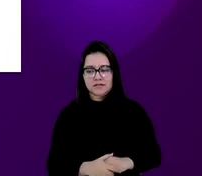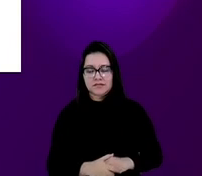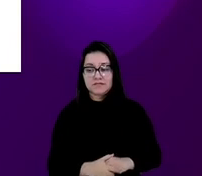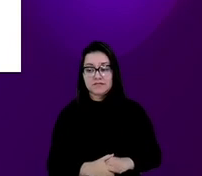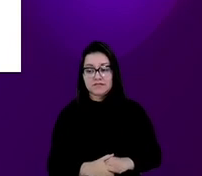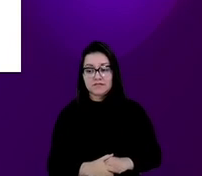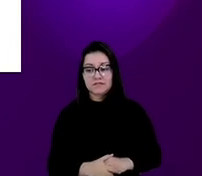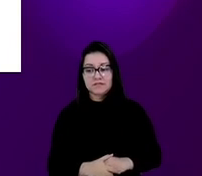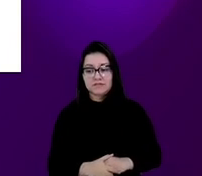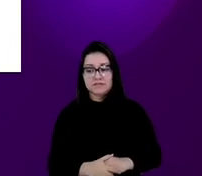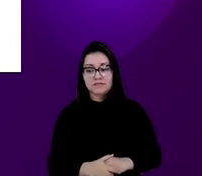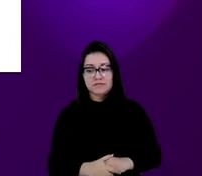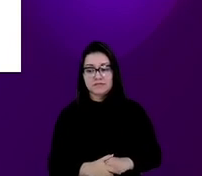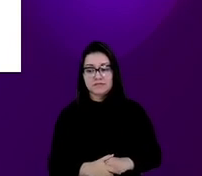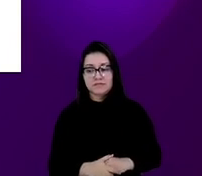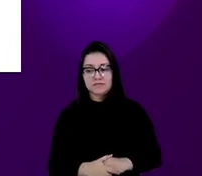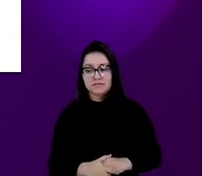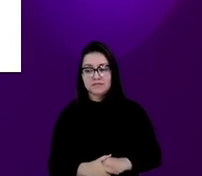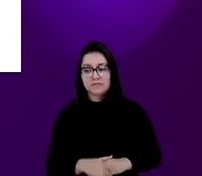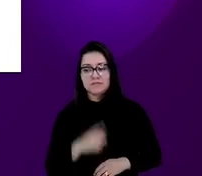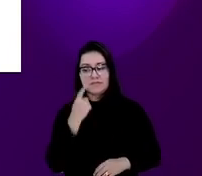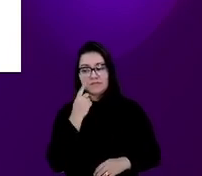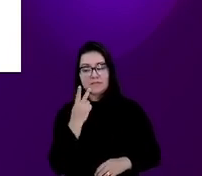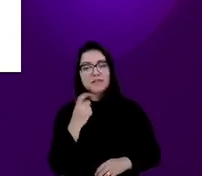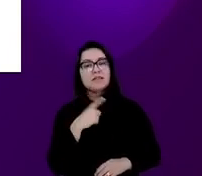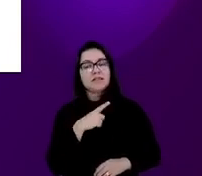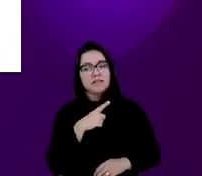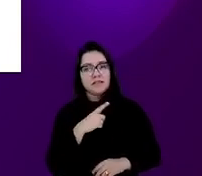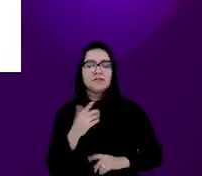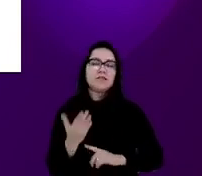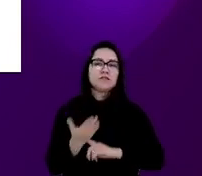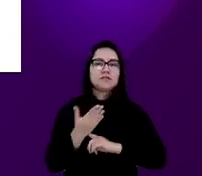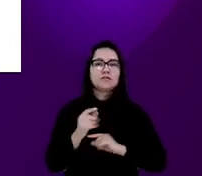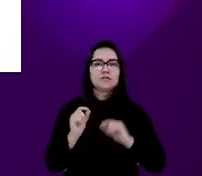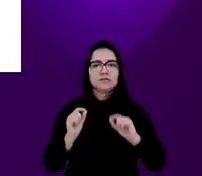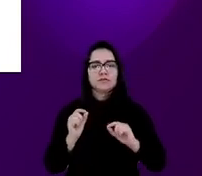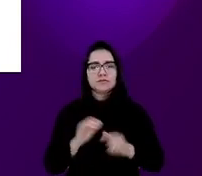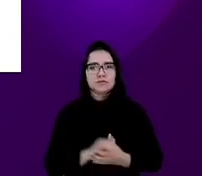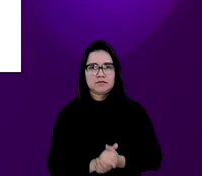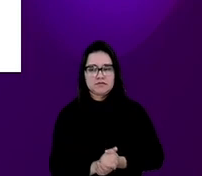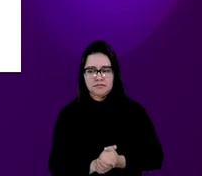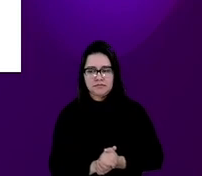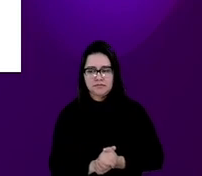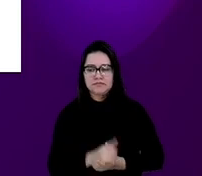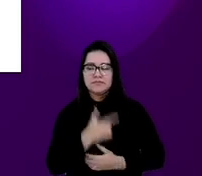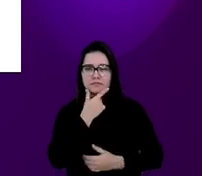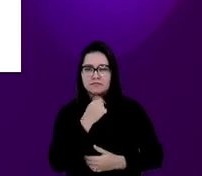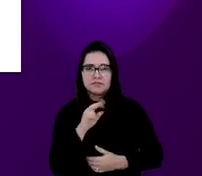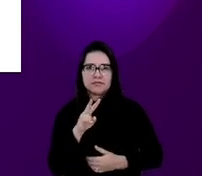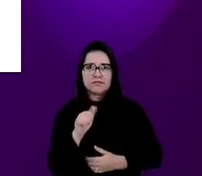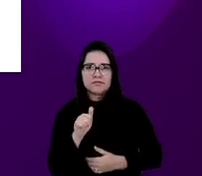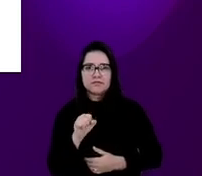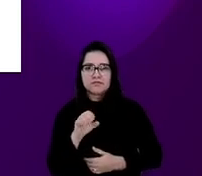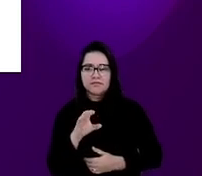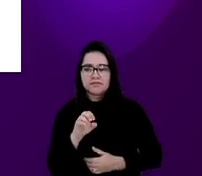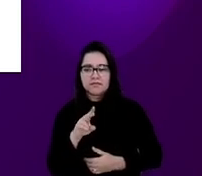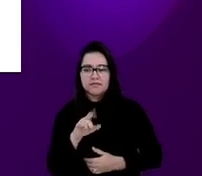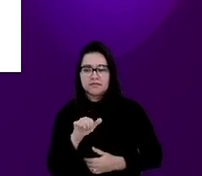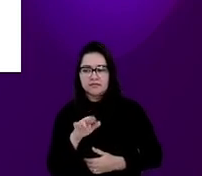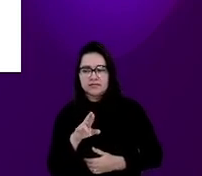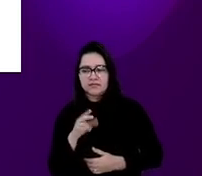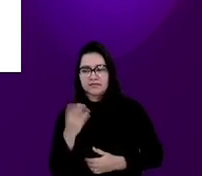tomografia, a cava e a aorta, e a gente teve a ajuda do vascular, que é o Dr. Kenji Nishimura, para